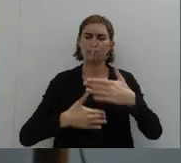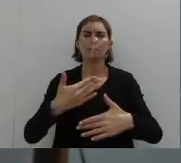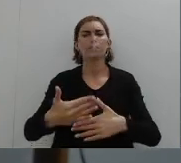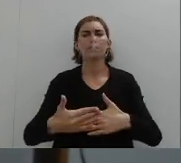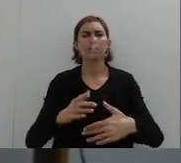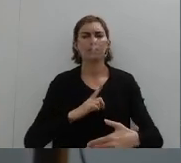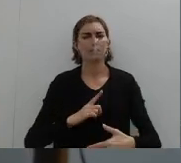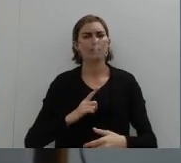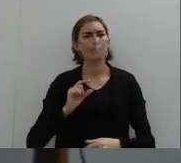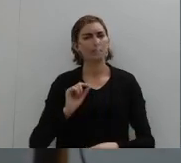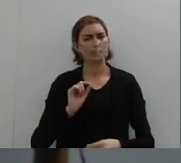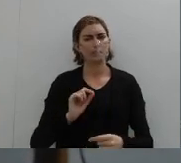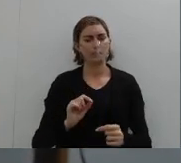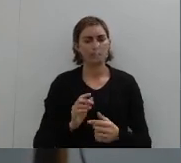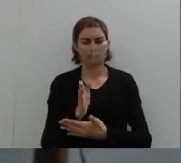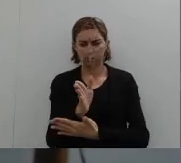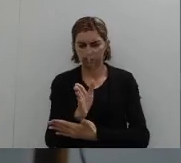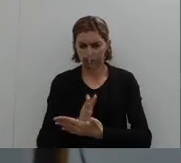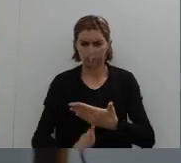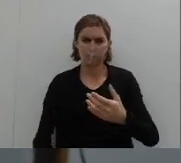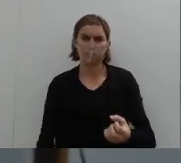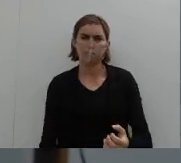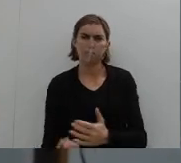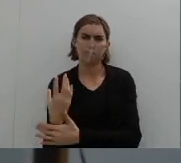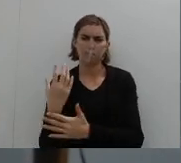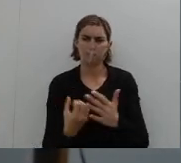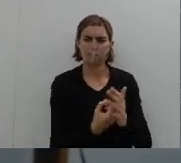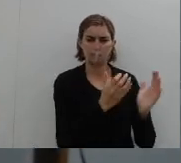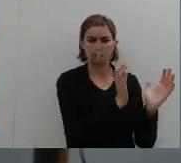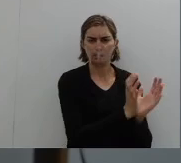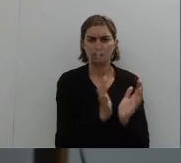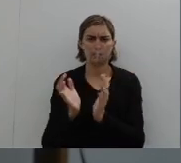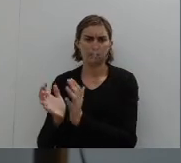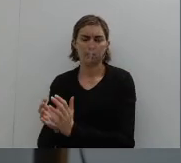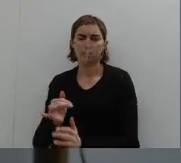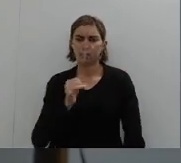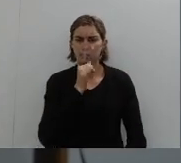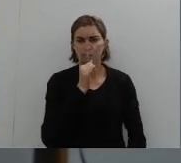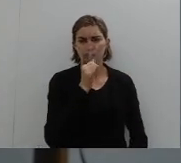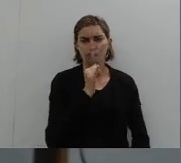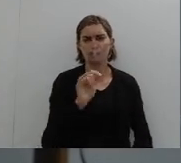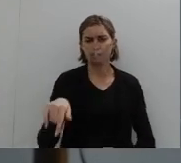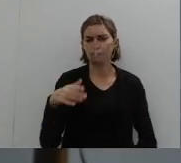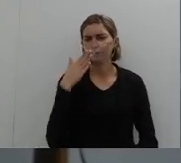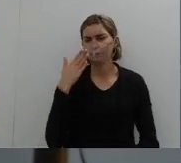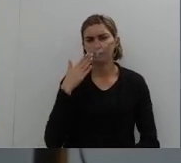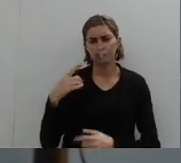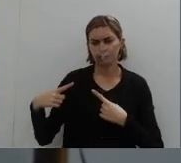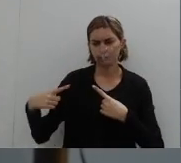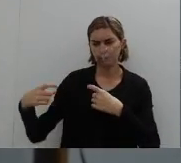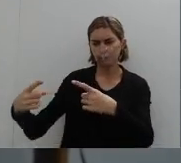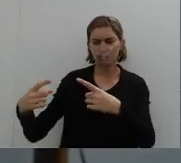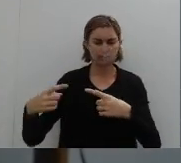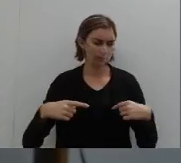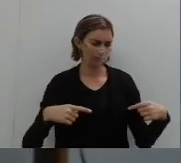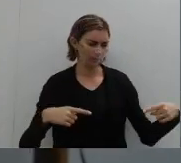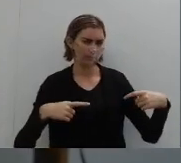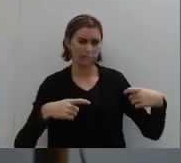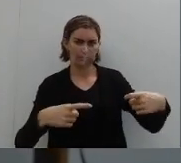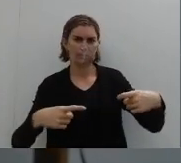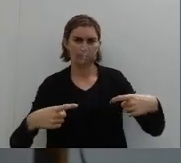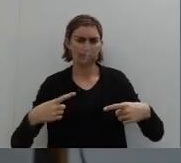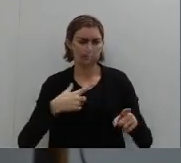de divisão e crescimento entre tribos. Por exemplo, uma tribo que guerrilhava com outra